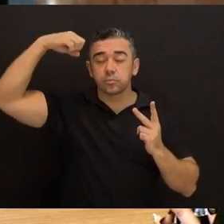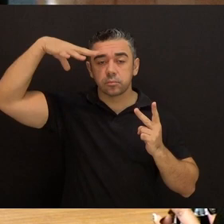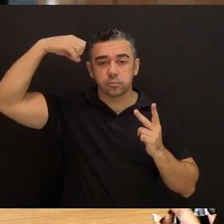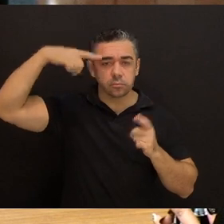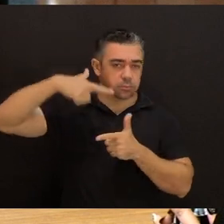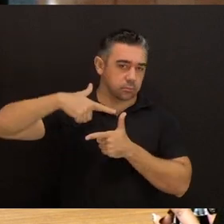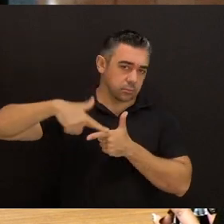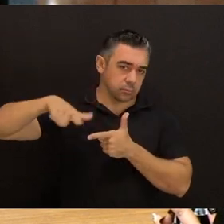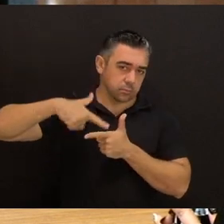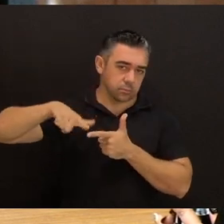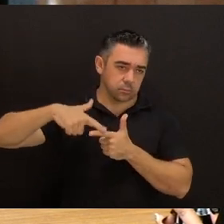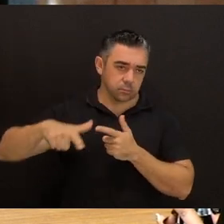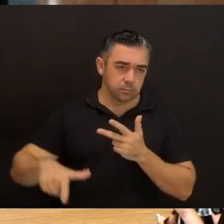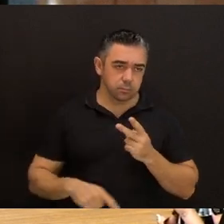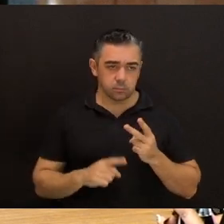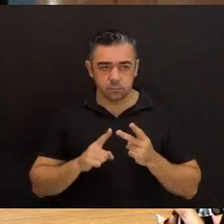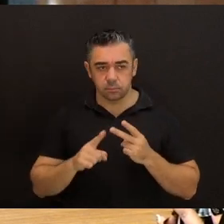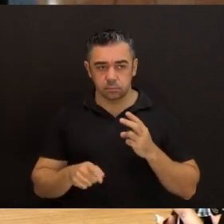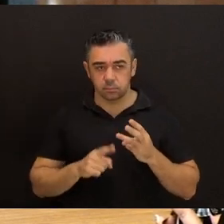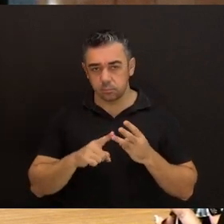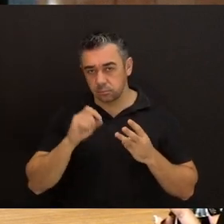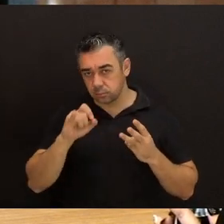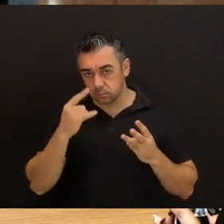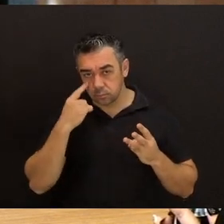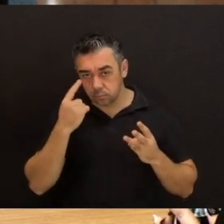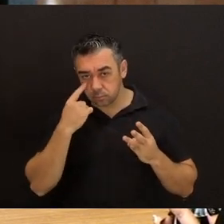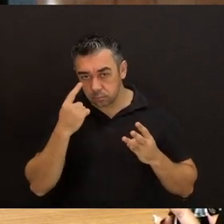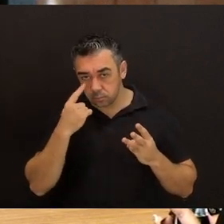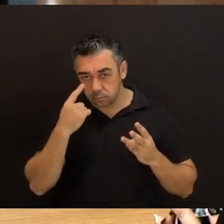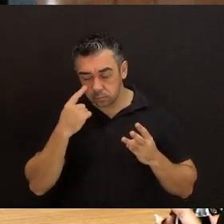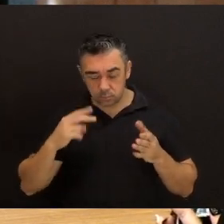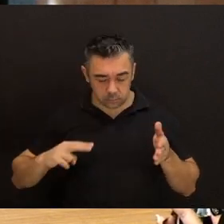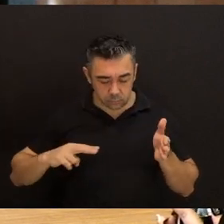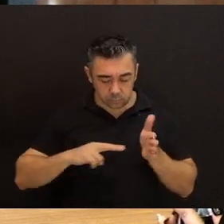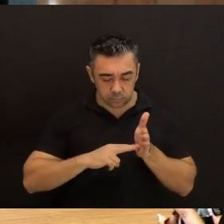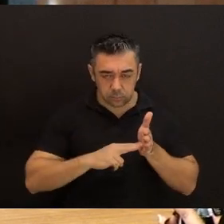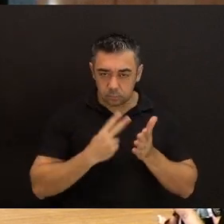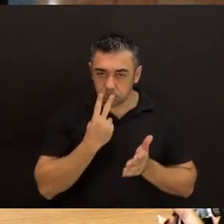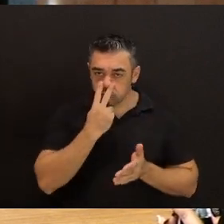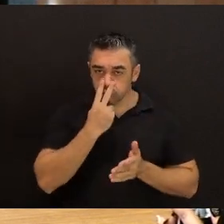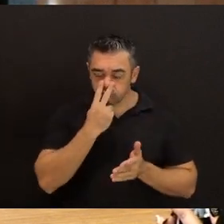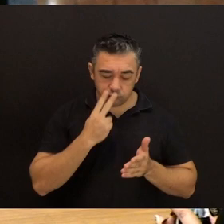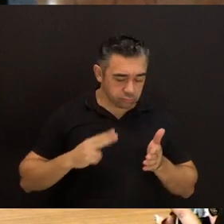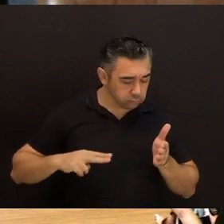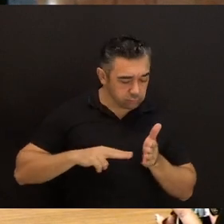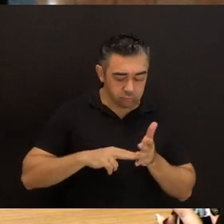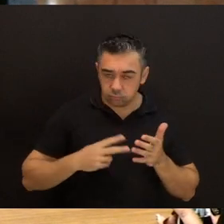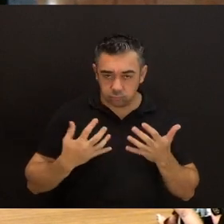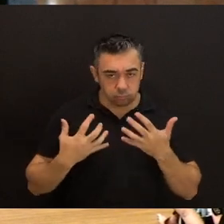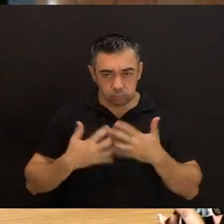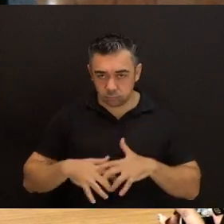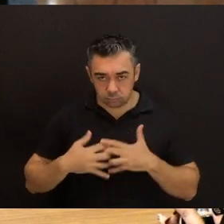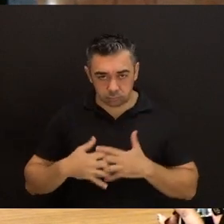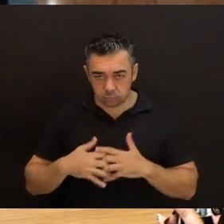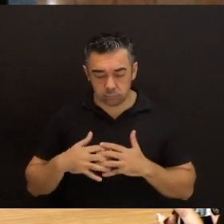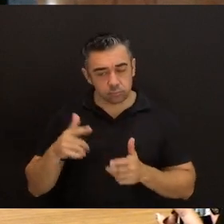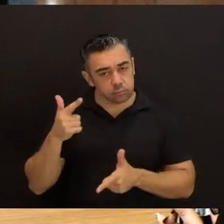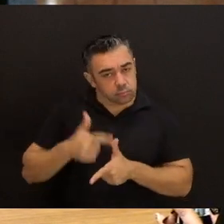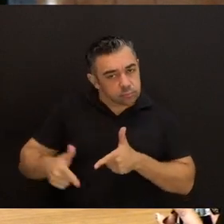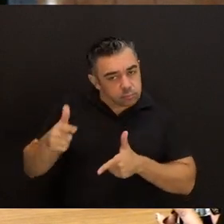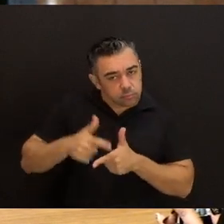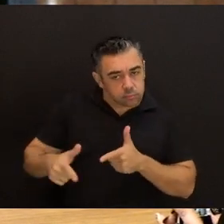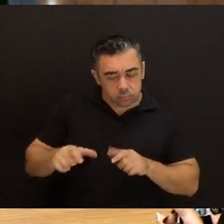de luz funcionando se você não vê uma tomada funcionando e você vê algum problema com